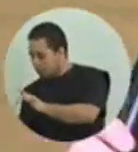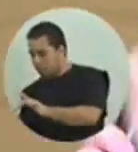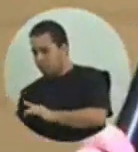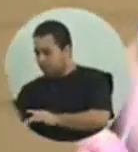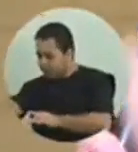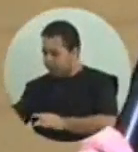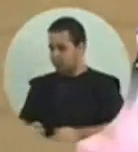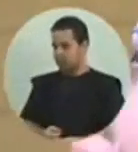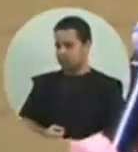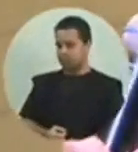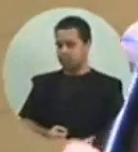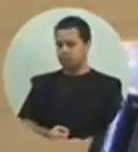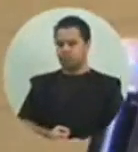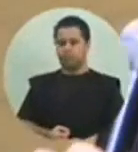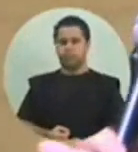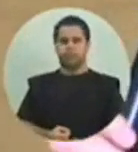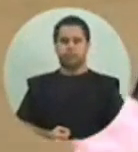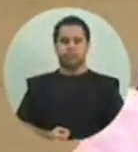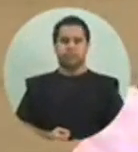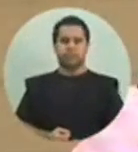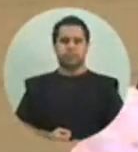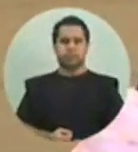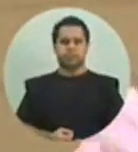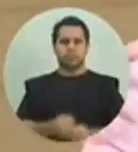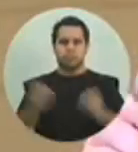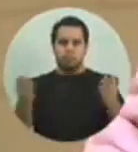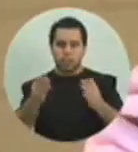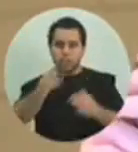não compactuo com elas.